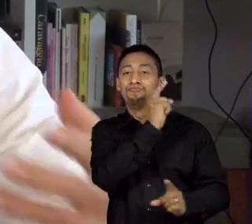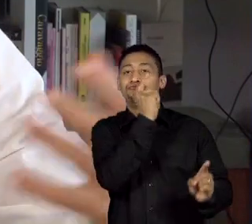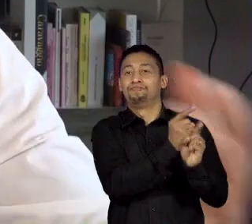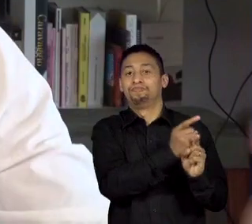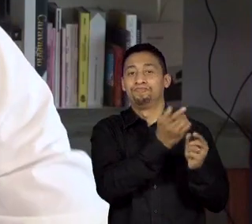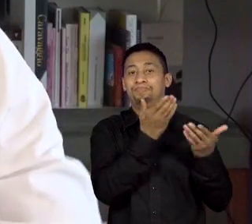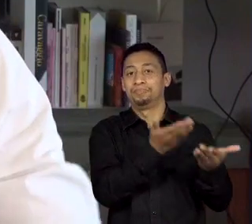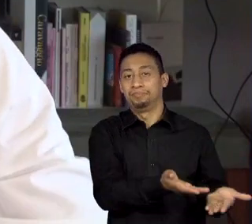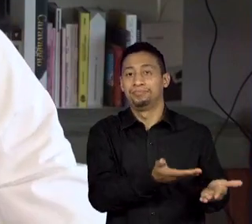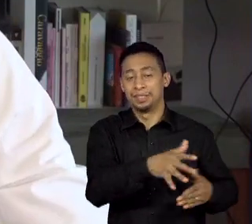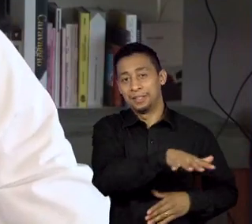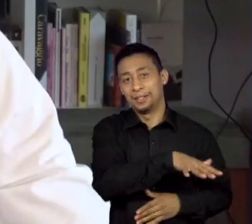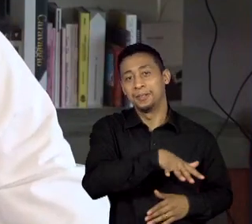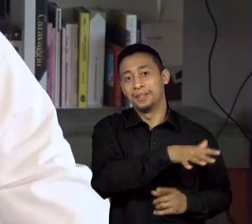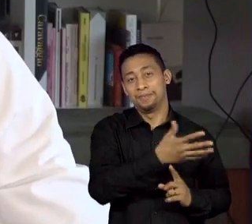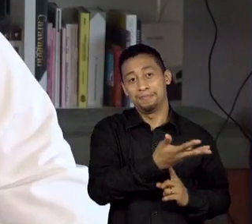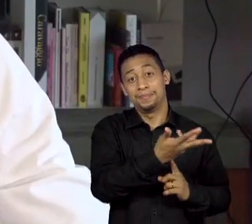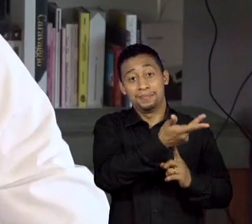um caminho